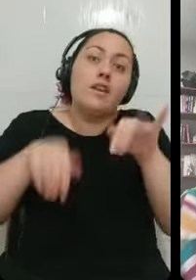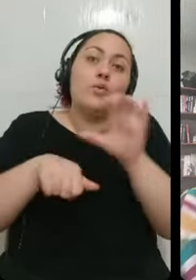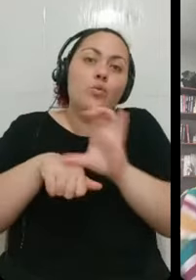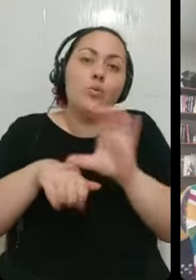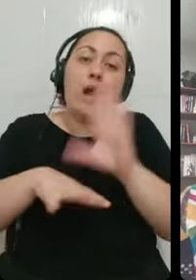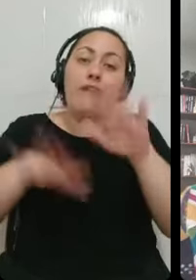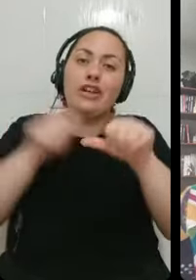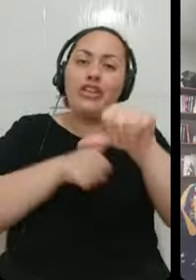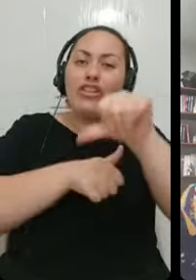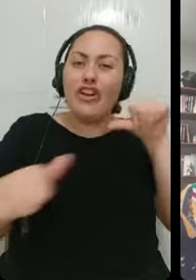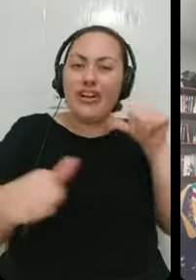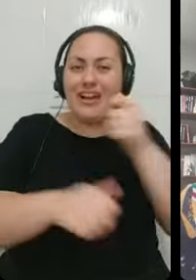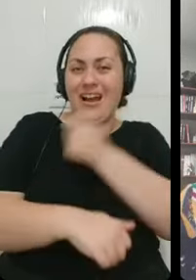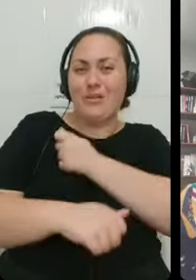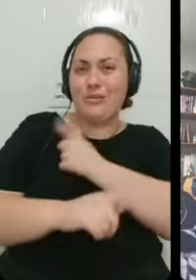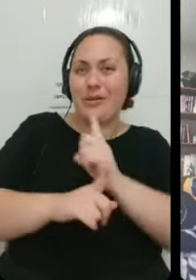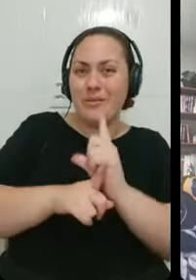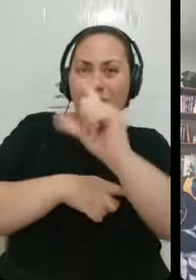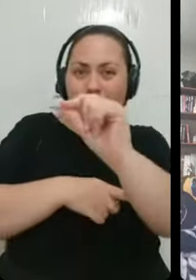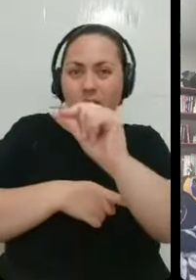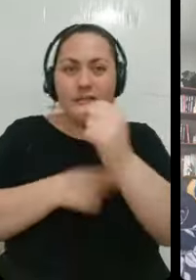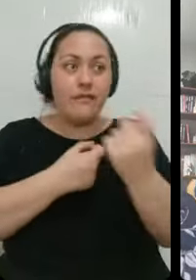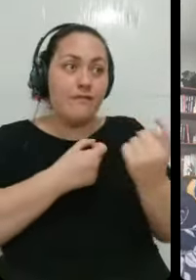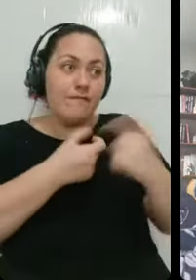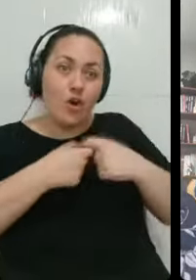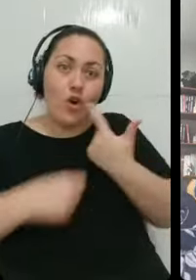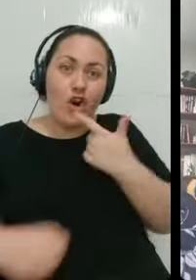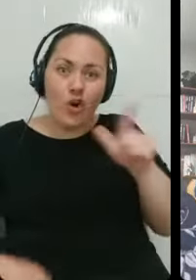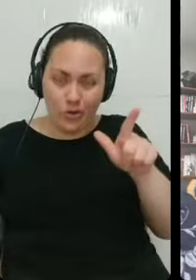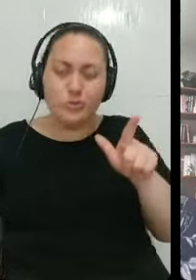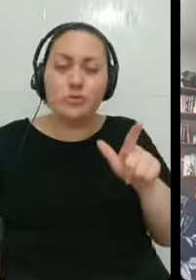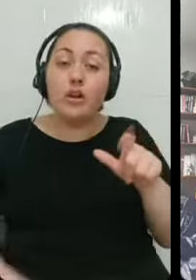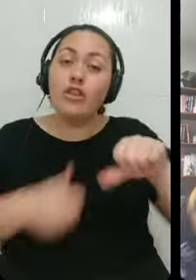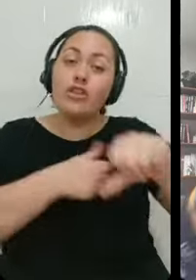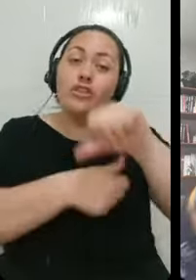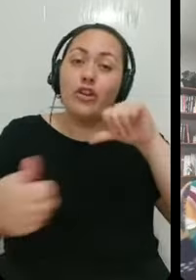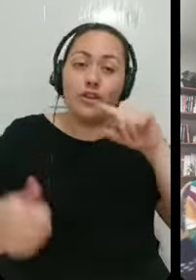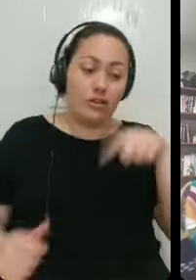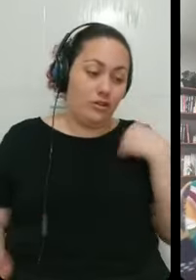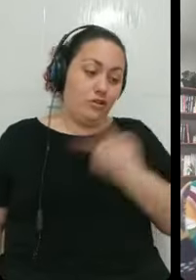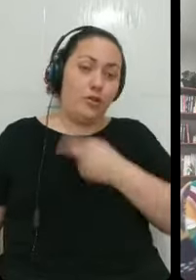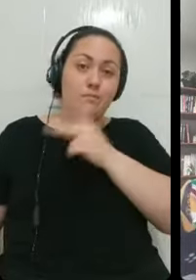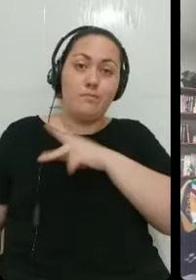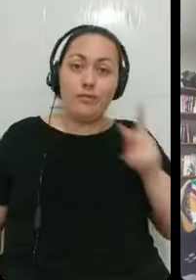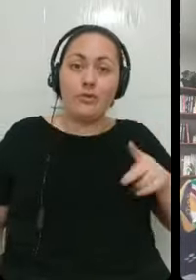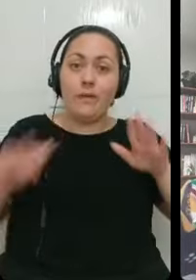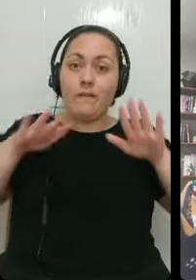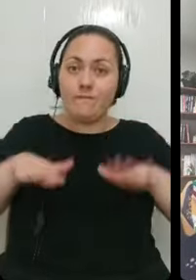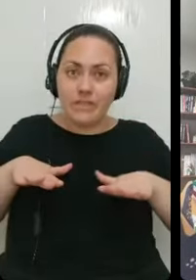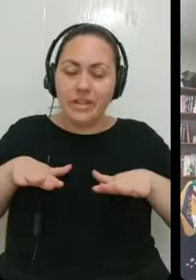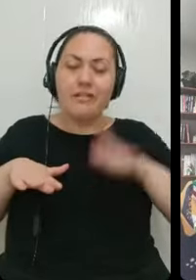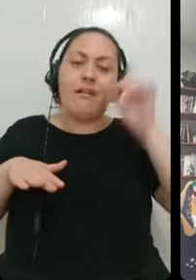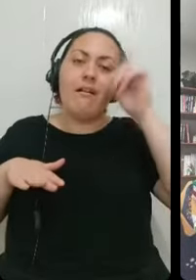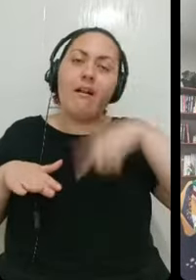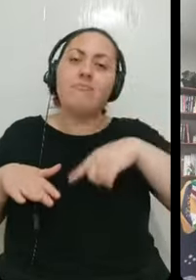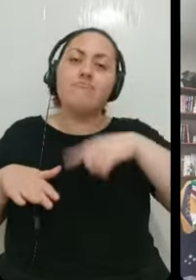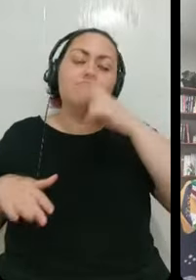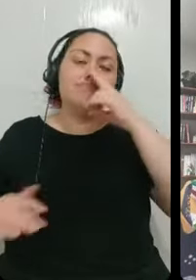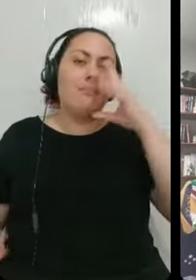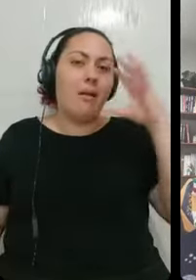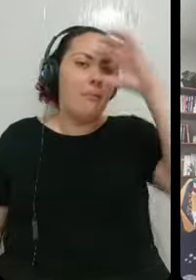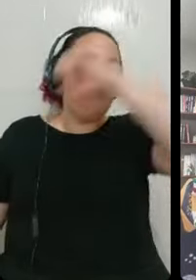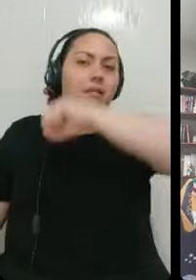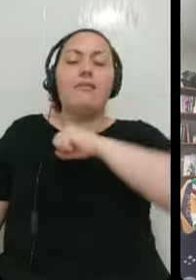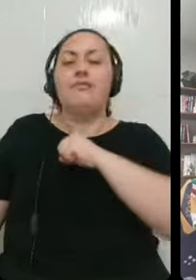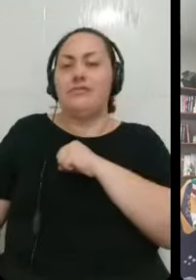tendo trocas, né, de alunos. E isso para nós que ficamos, né, como professoras, é um belo aprendizado, né?